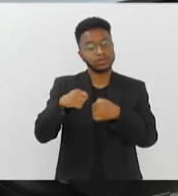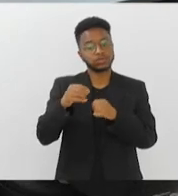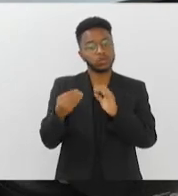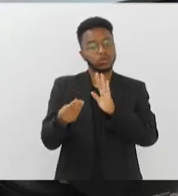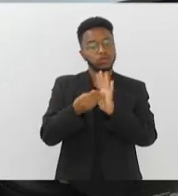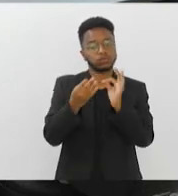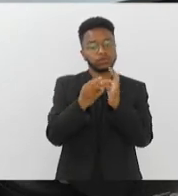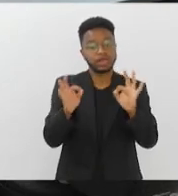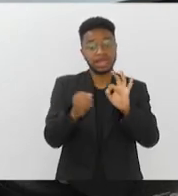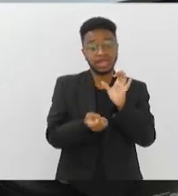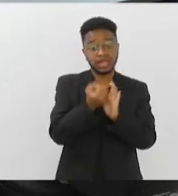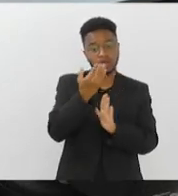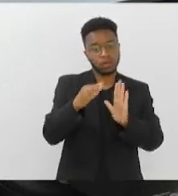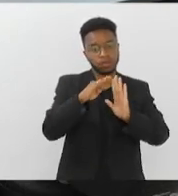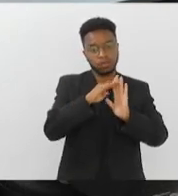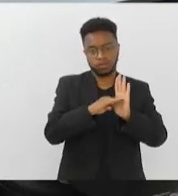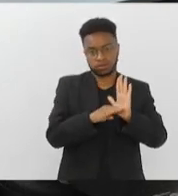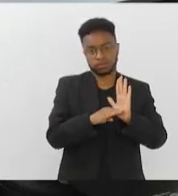programa.